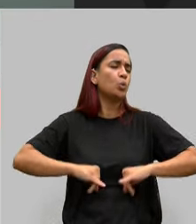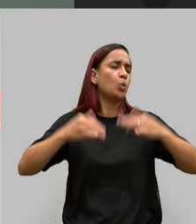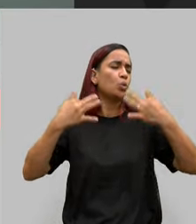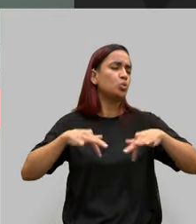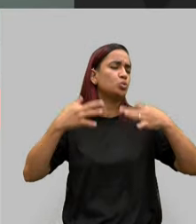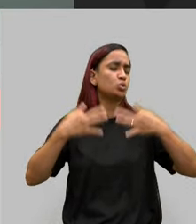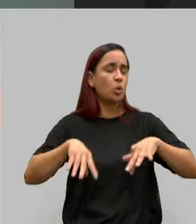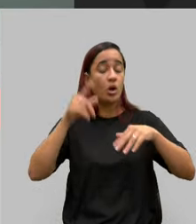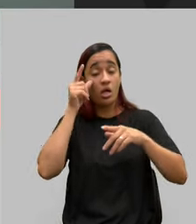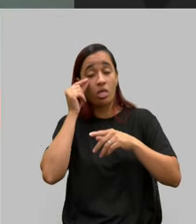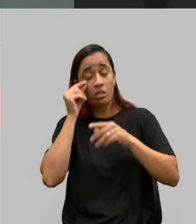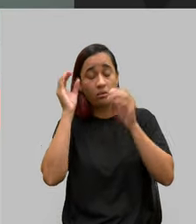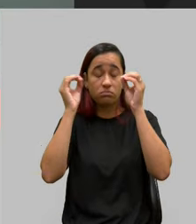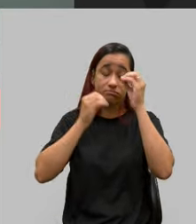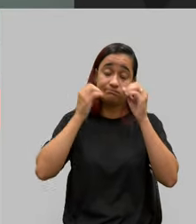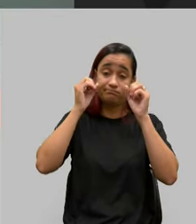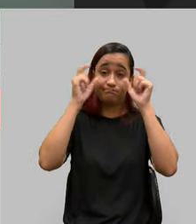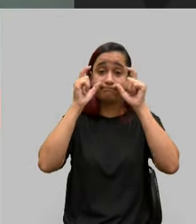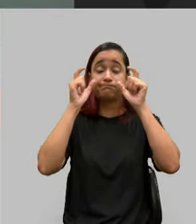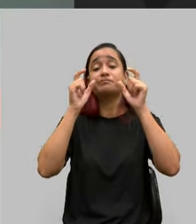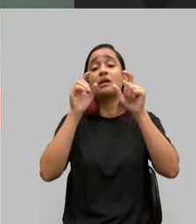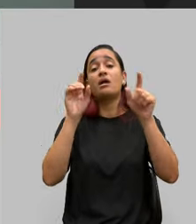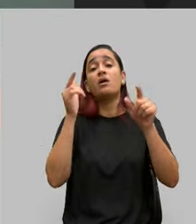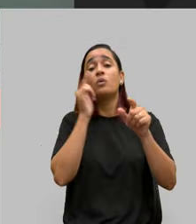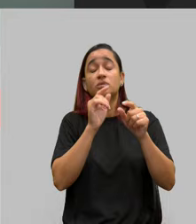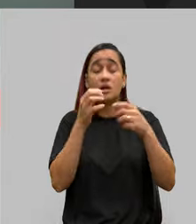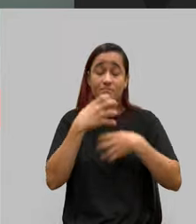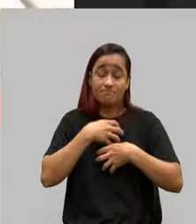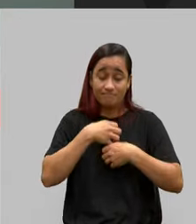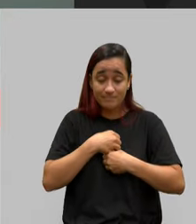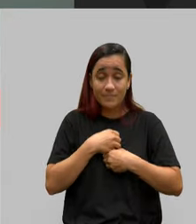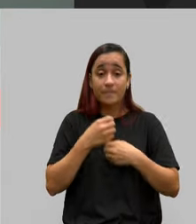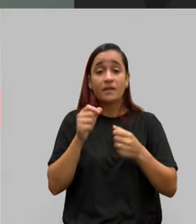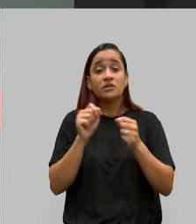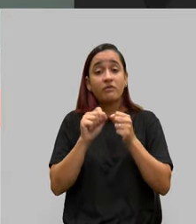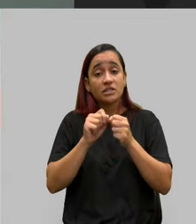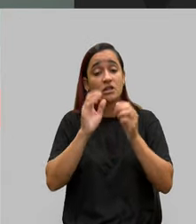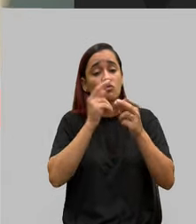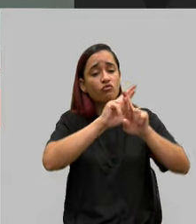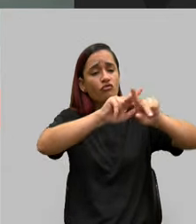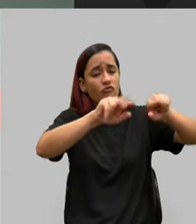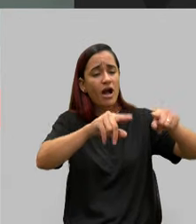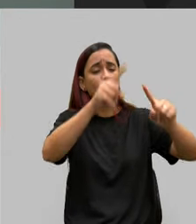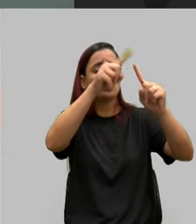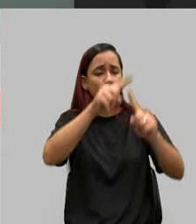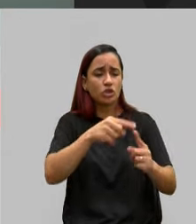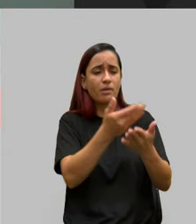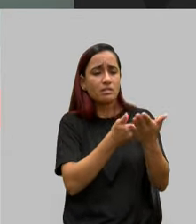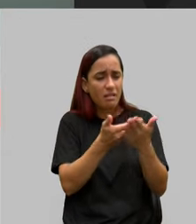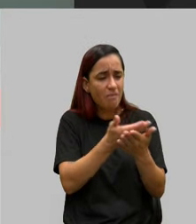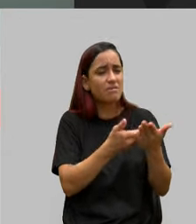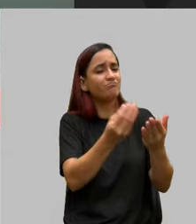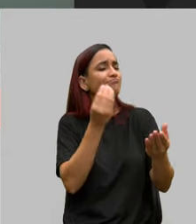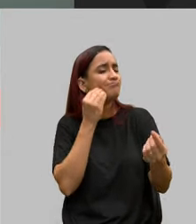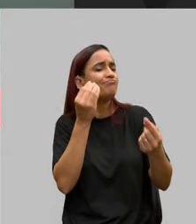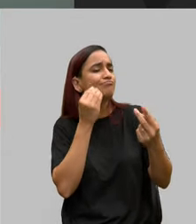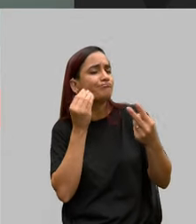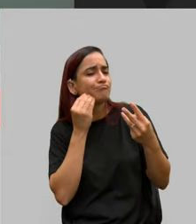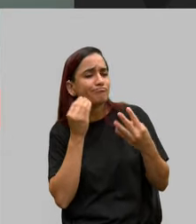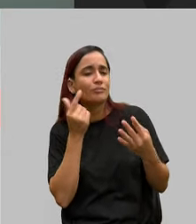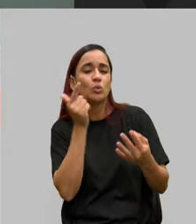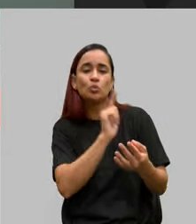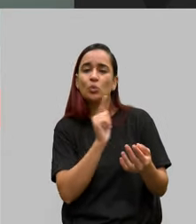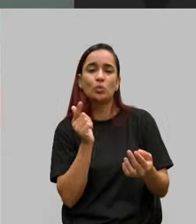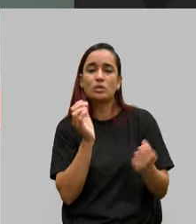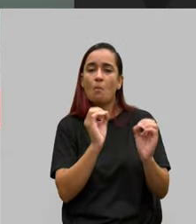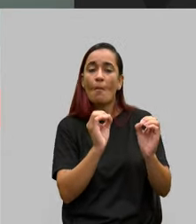insônia e depressão já realizando diversos tratamentos convencionais que não colaboram e após o início do tratamento com o óleo